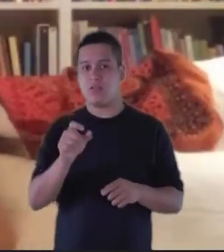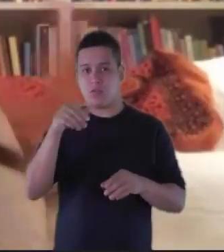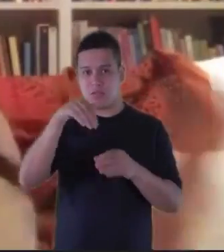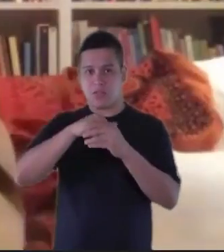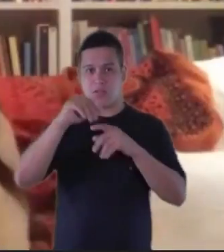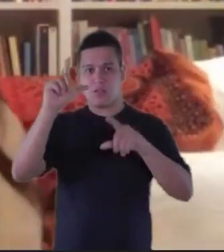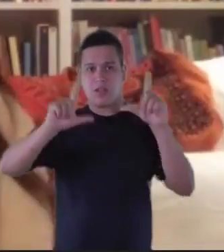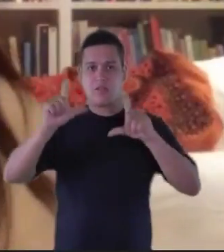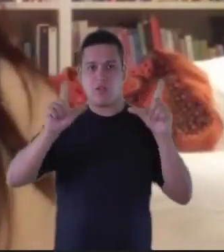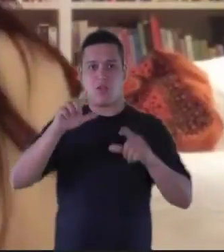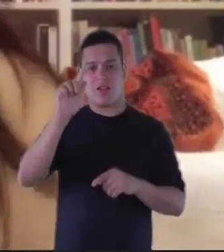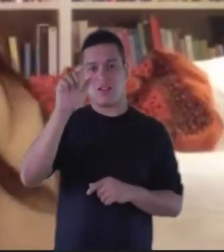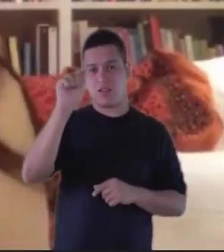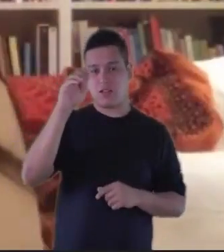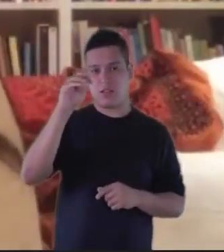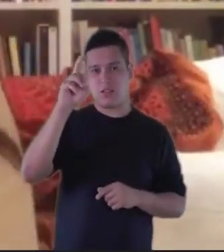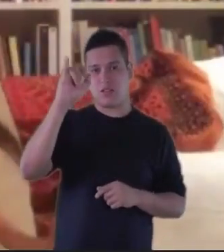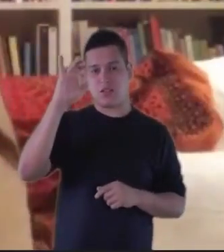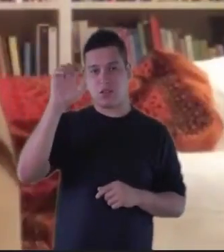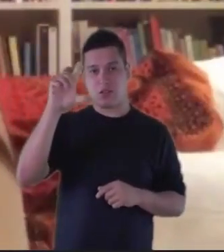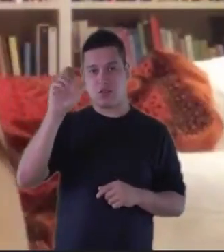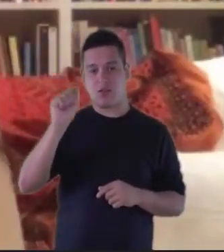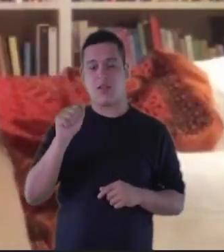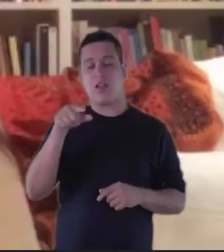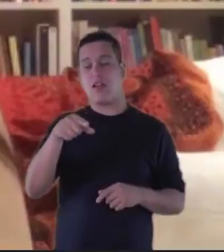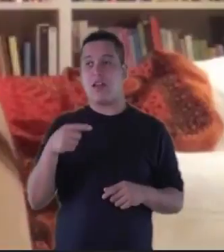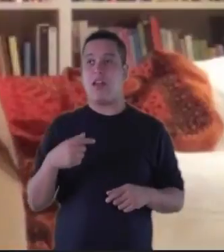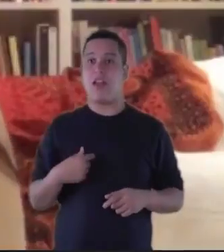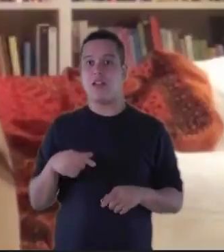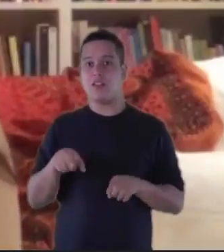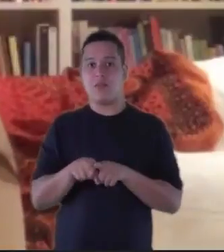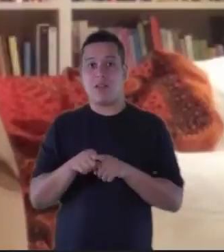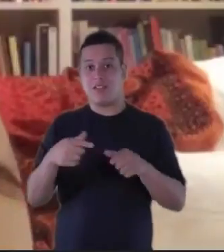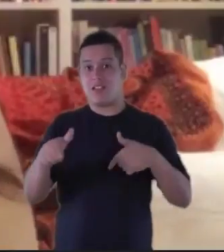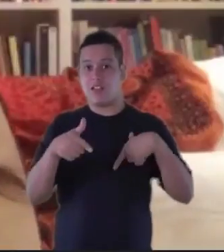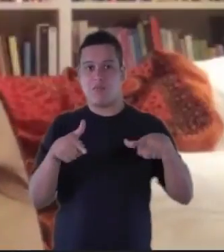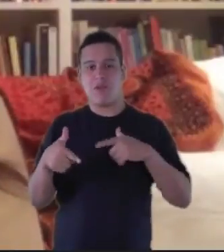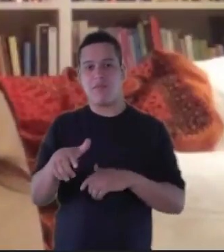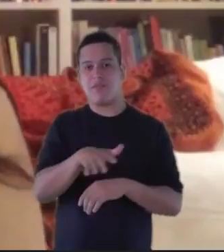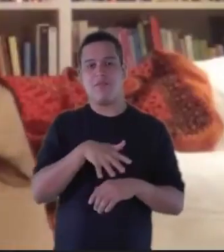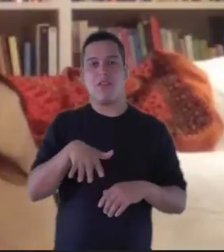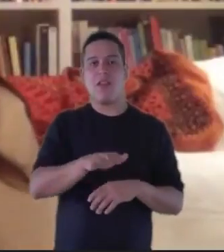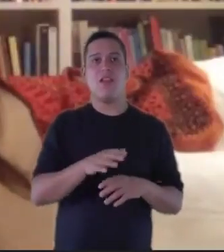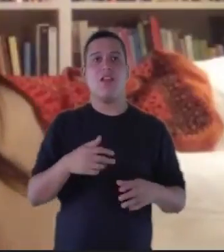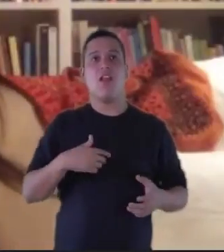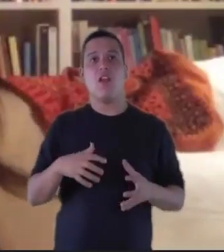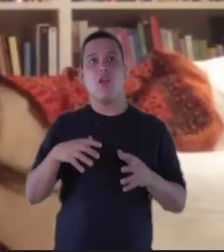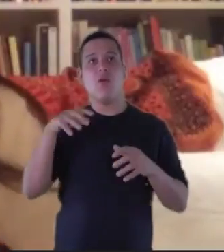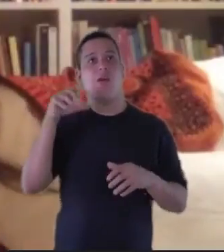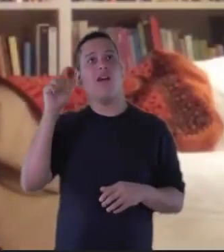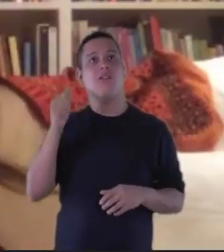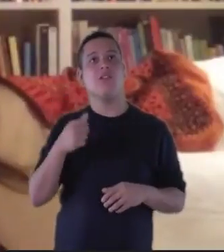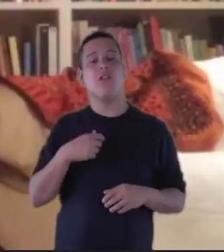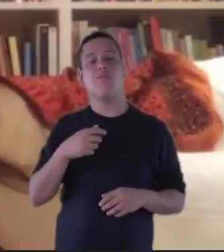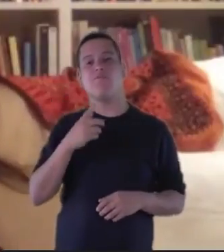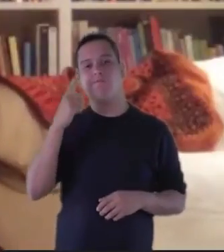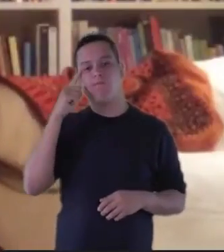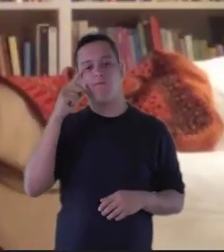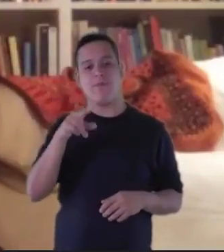o Brasil, né? Assim, esse Brasil mais simbólico e tal, por causa do Jorge